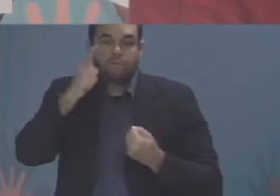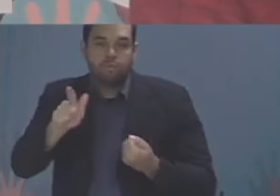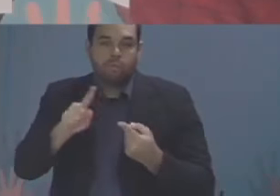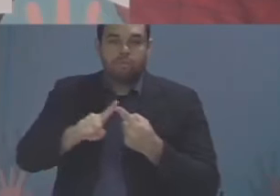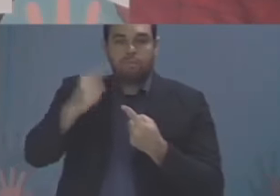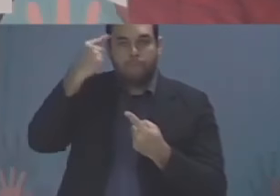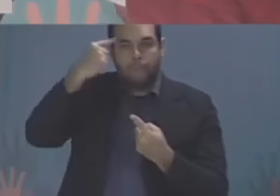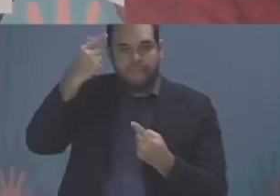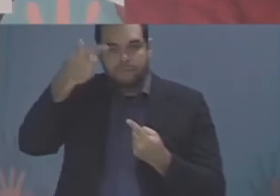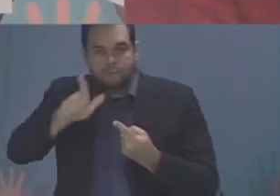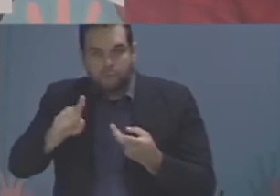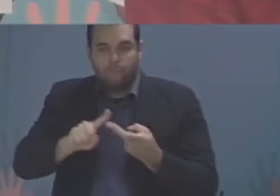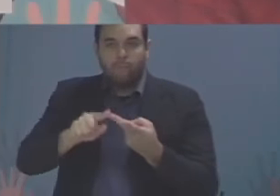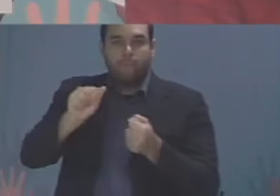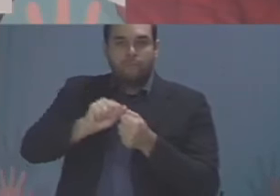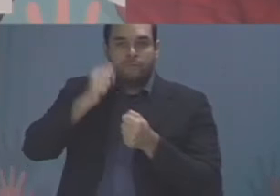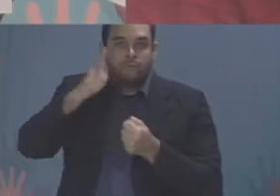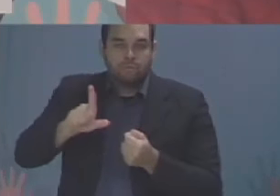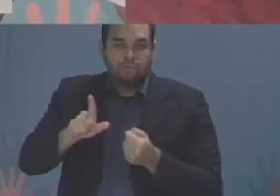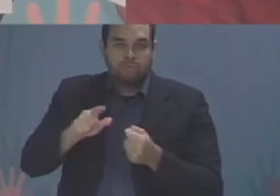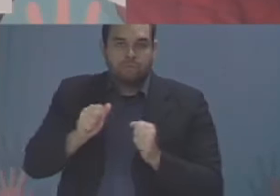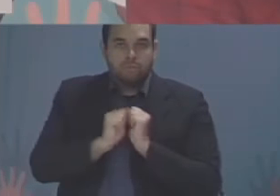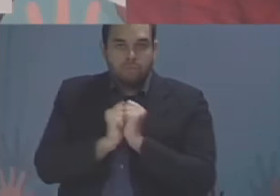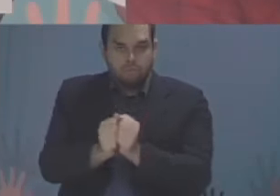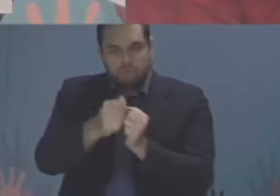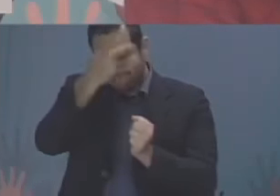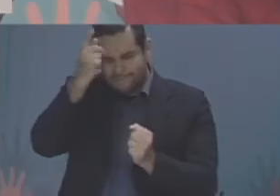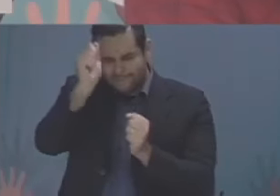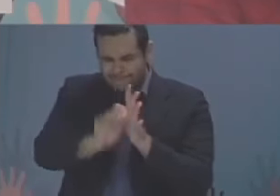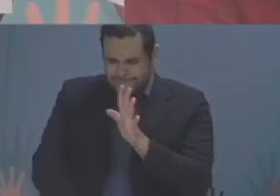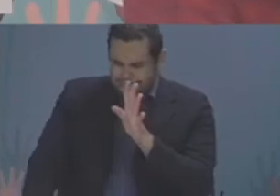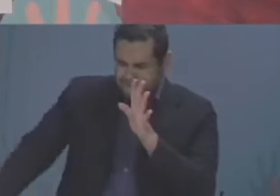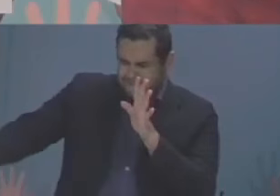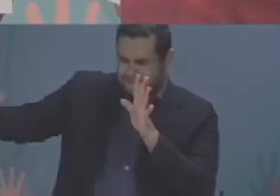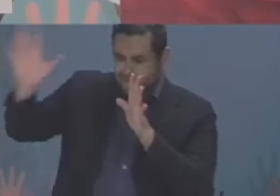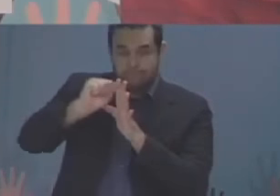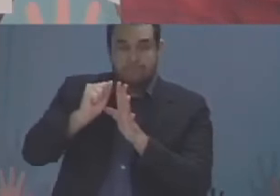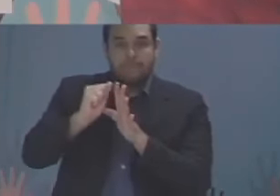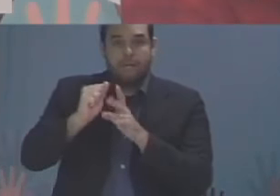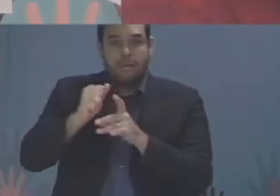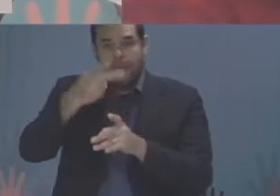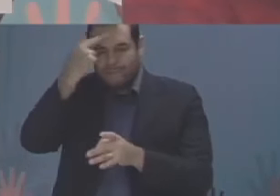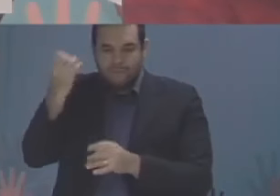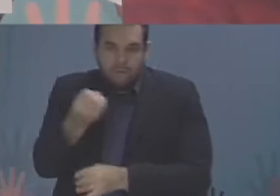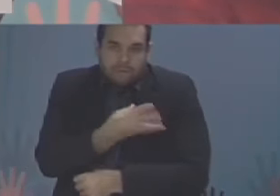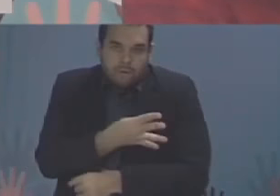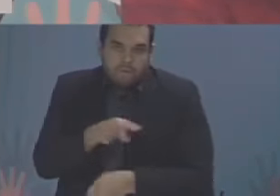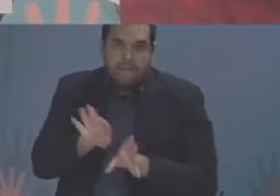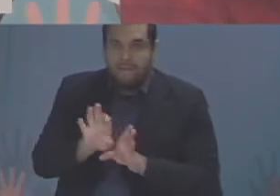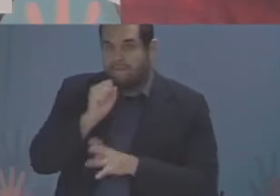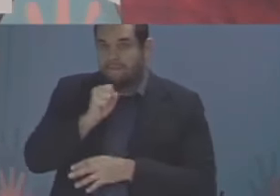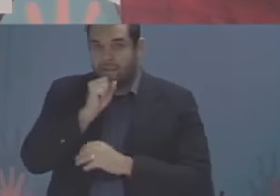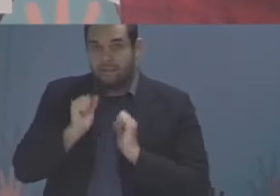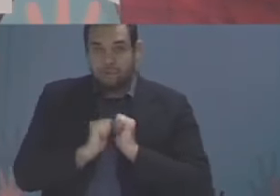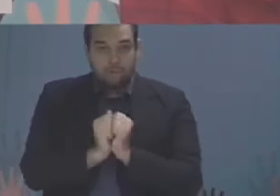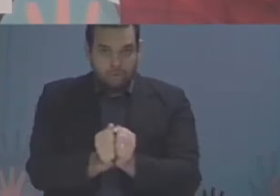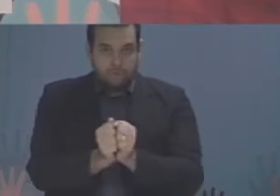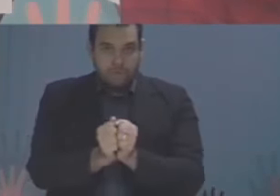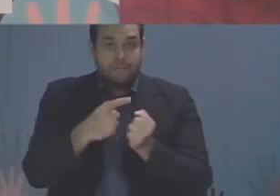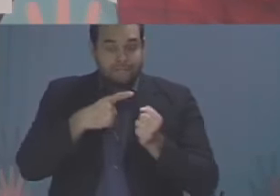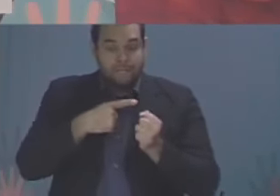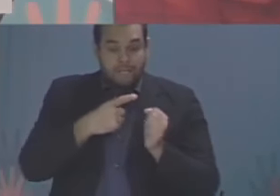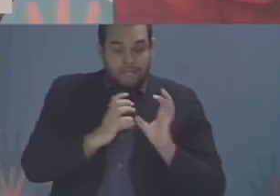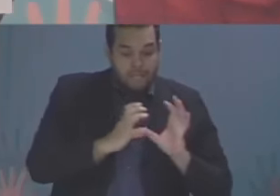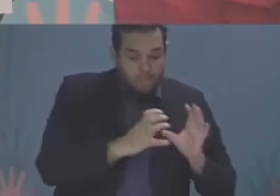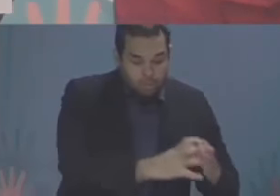gente, e de gente de todo o Brasil, de recém-formados a aposentados, de todas as áreas. Temos chapas concorrendo